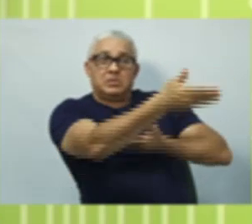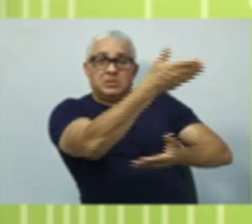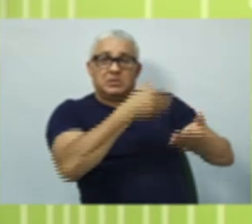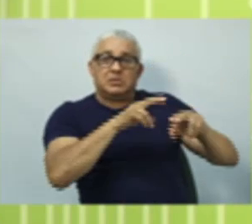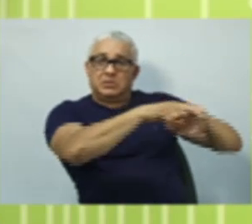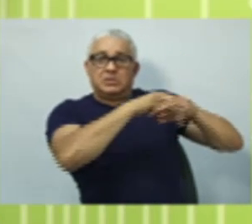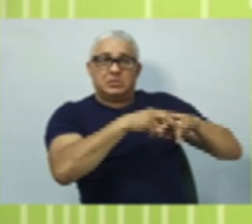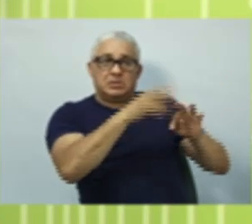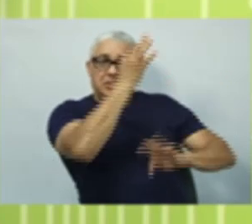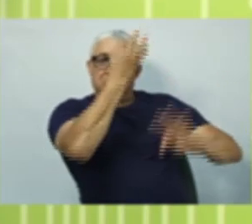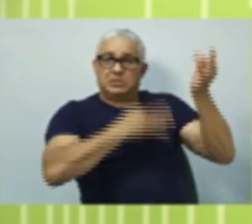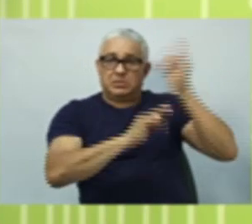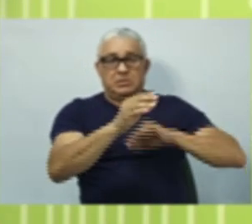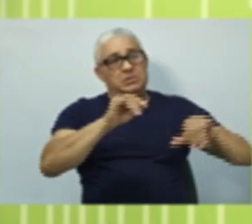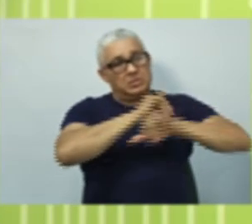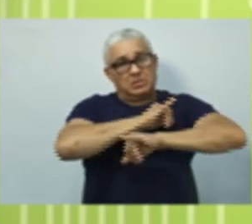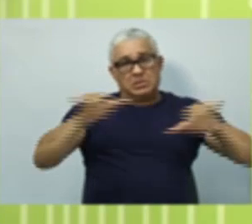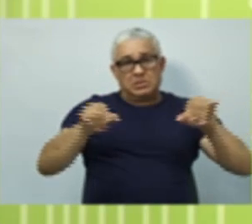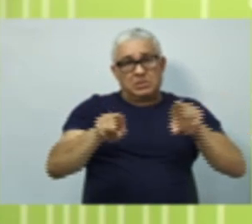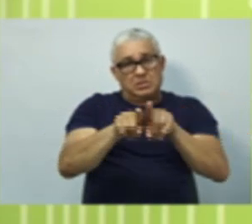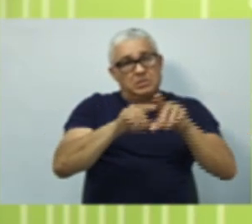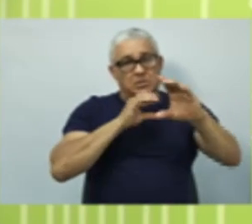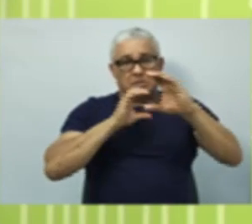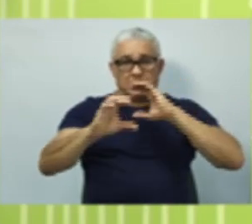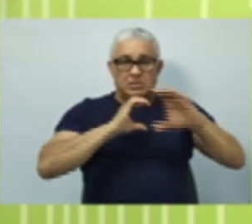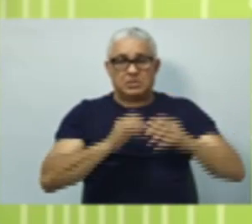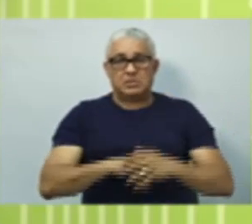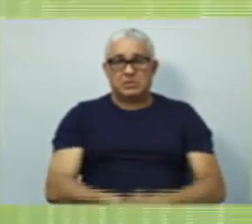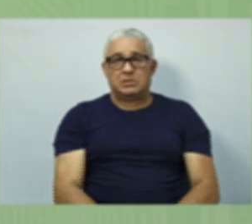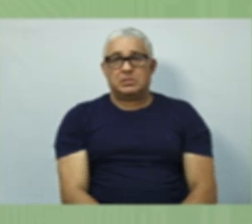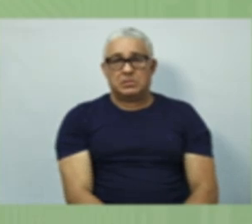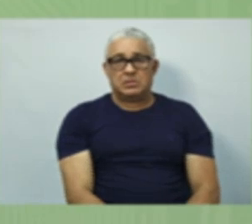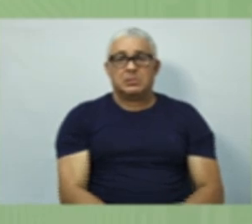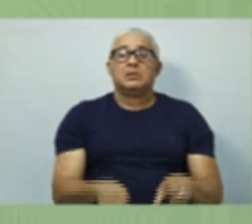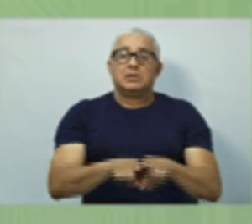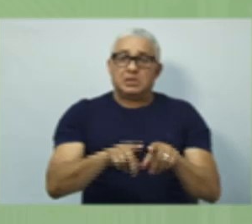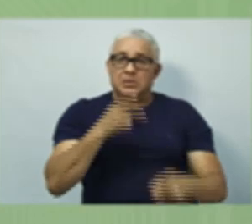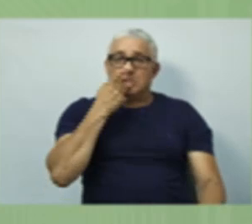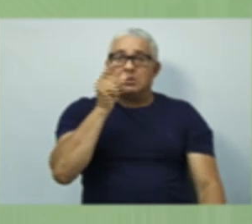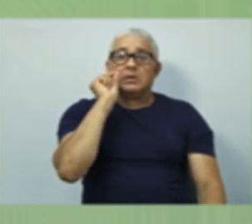da tecnologia da informação e da comunicação. Falamos aí